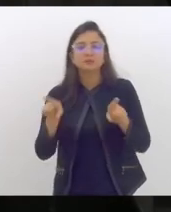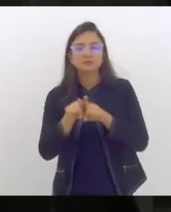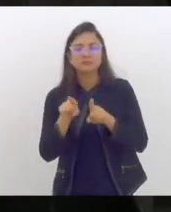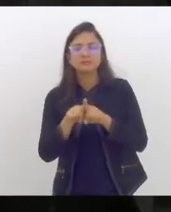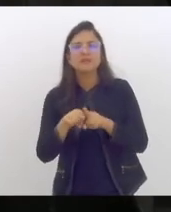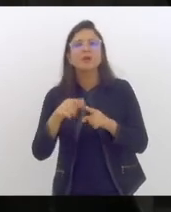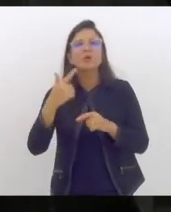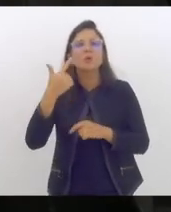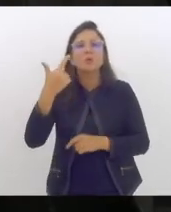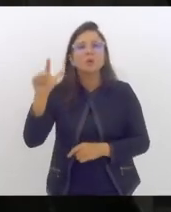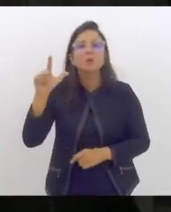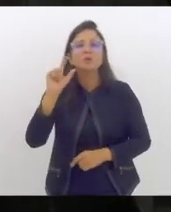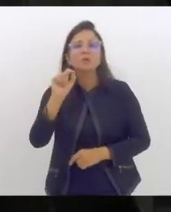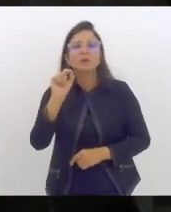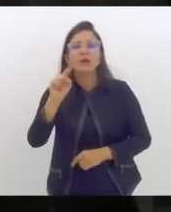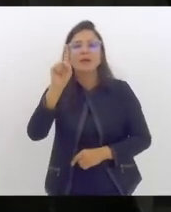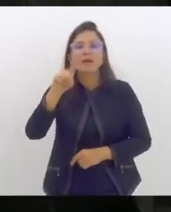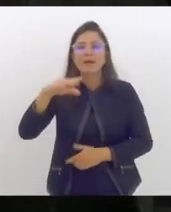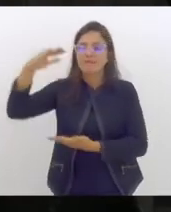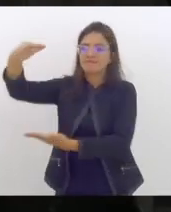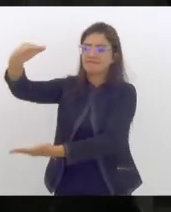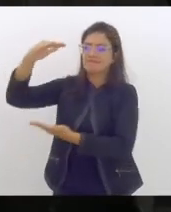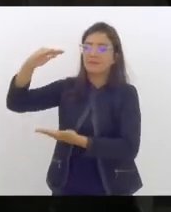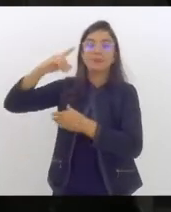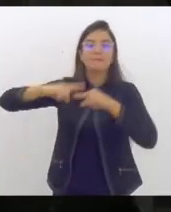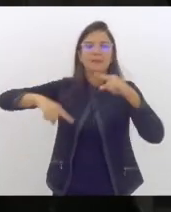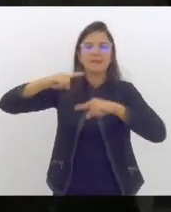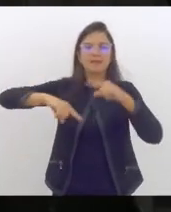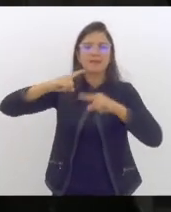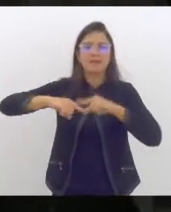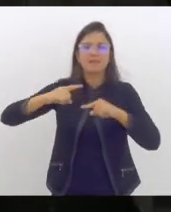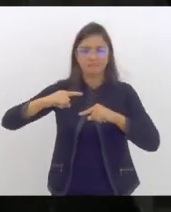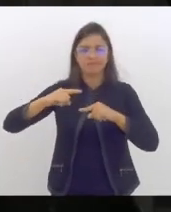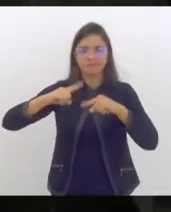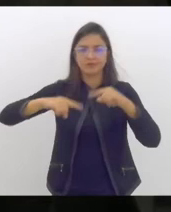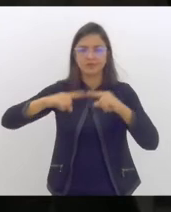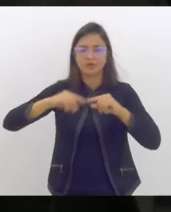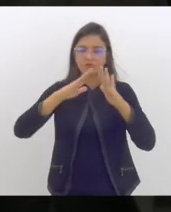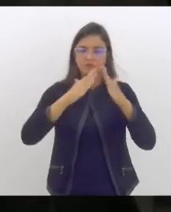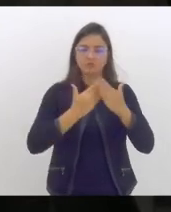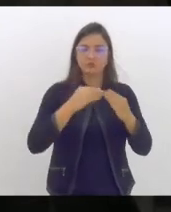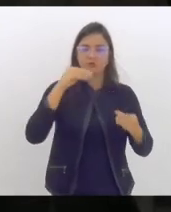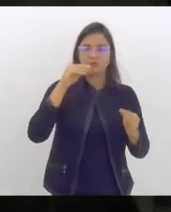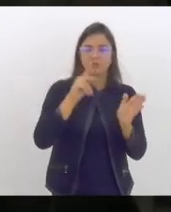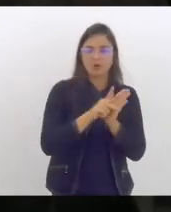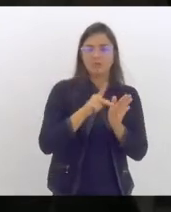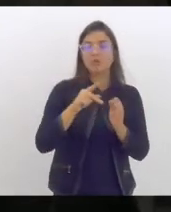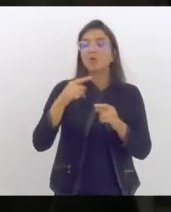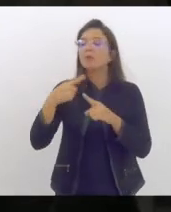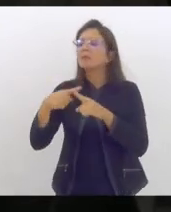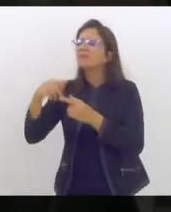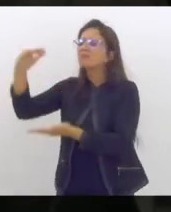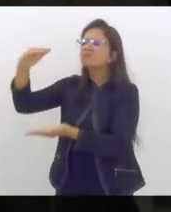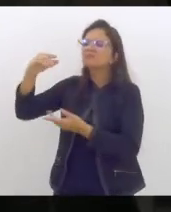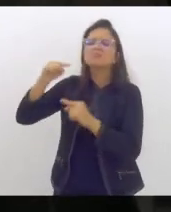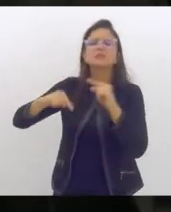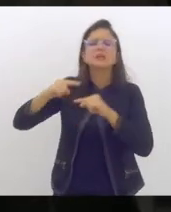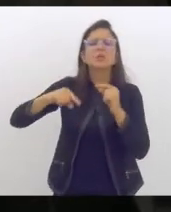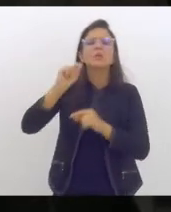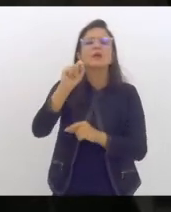de aquisição de kit de material didático com foco na preparação para o Enem do ensino